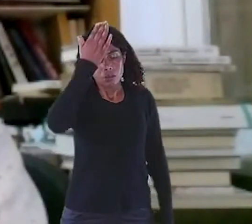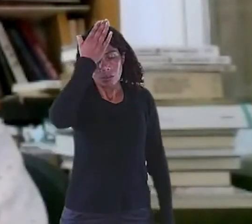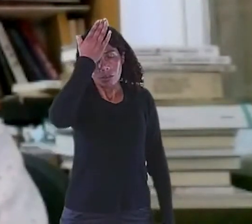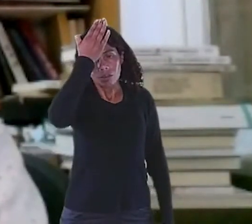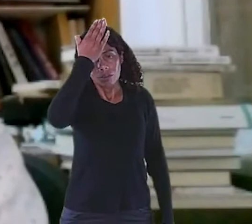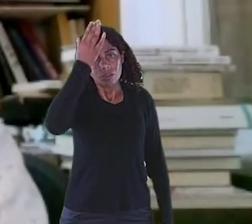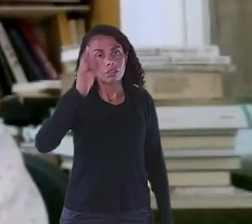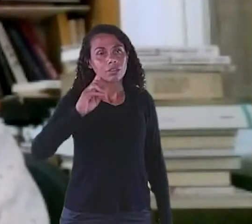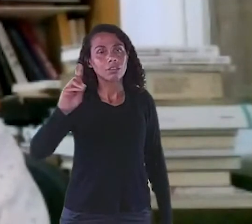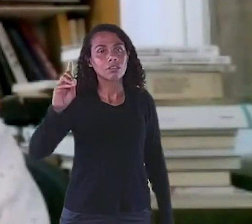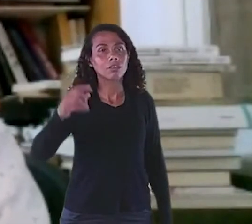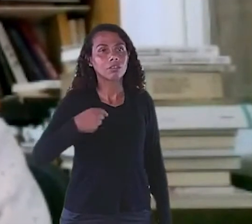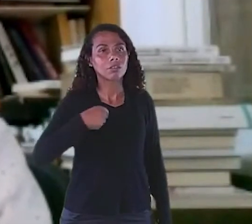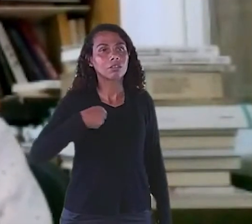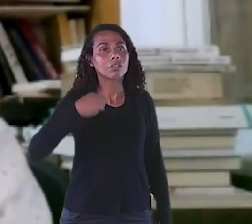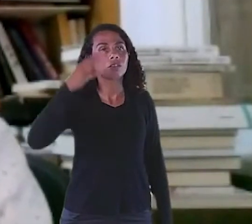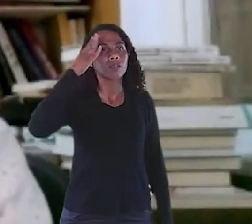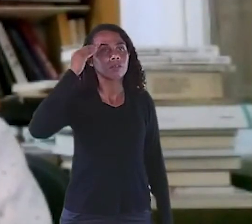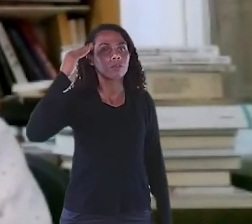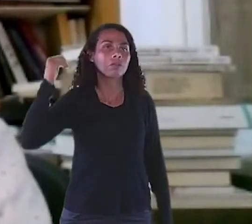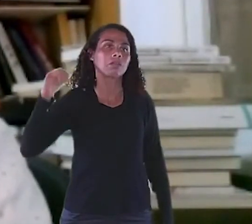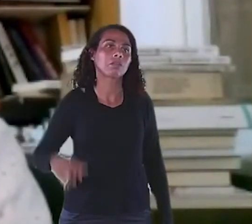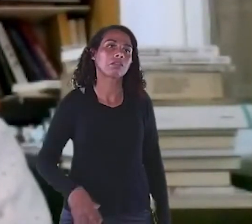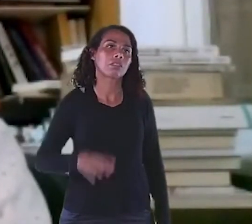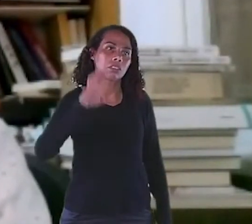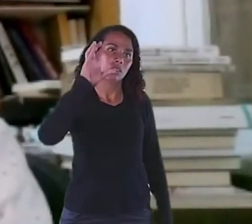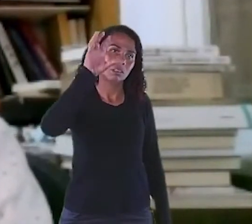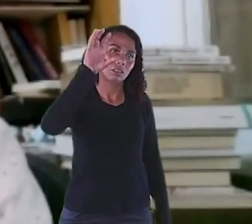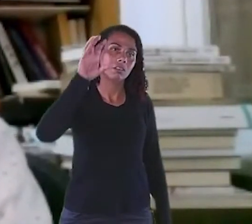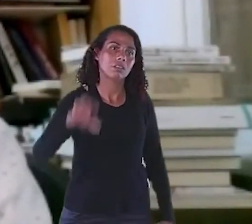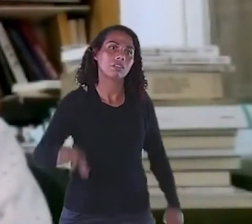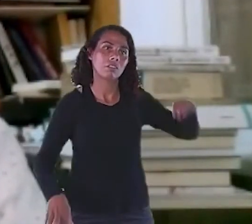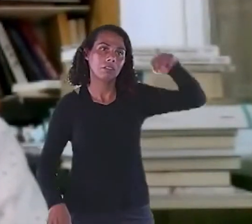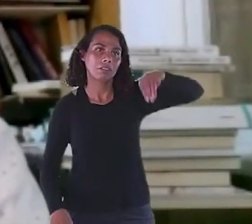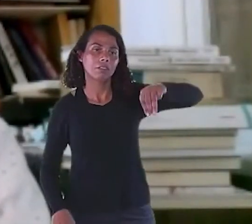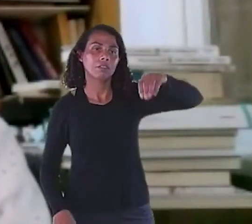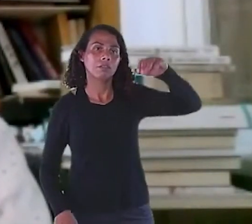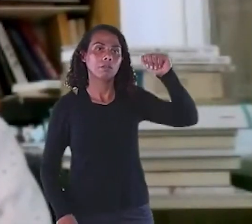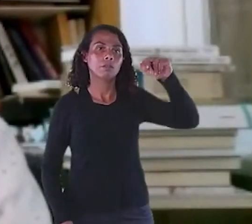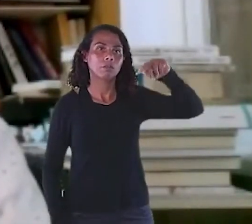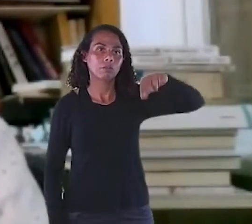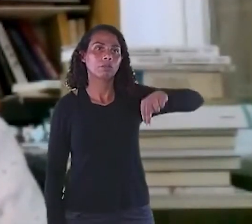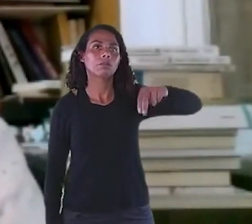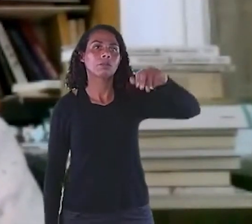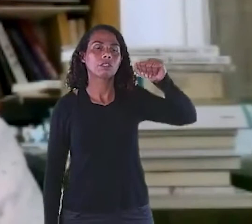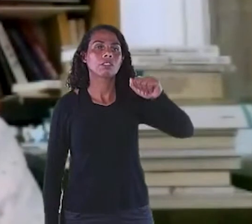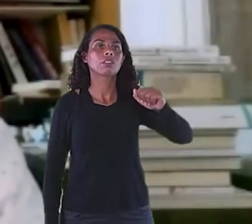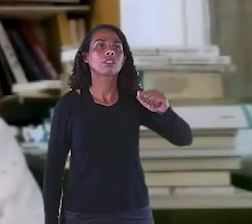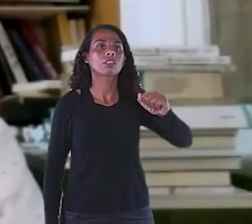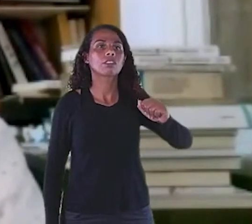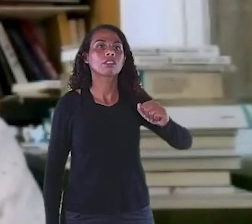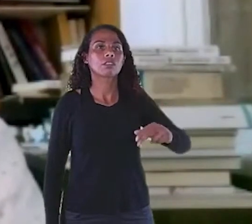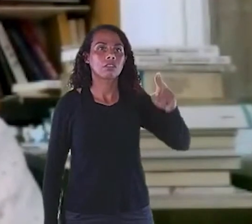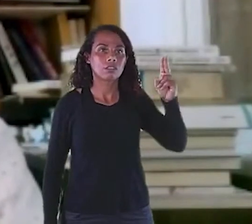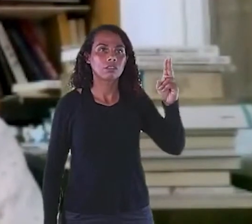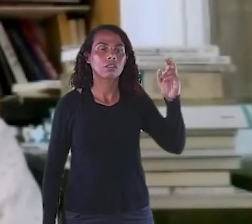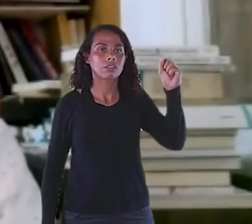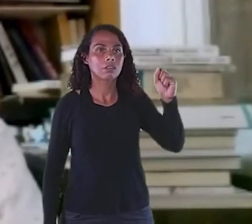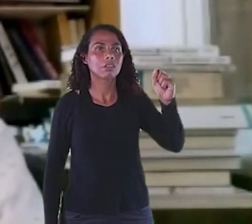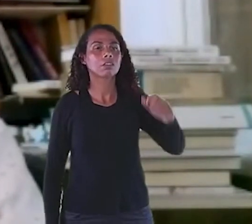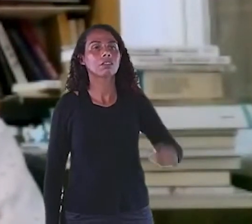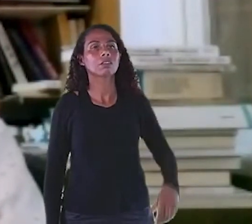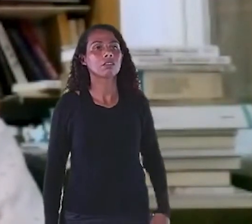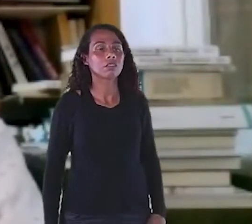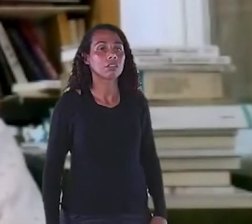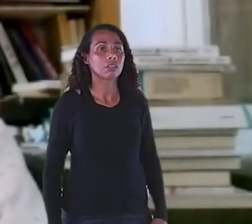lugar, em Manaus, né? Aí, bom, Peguei um táxi, marcamos,